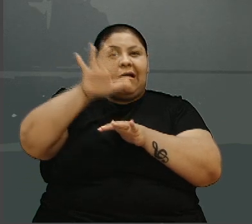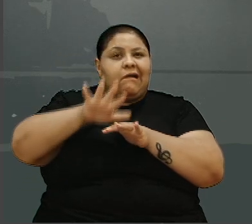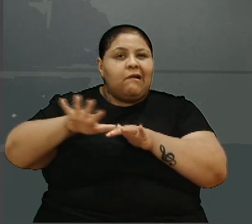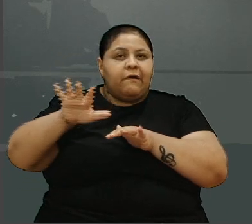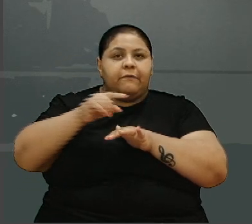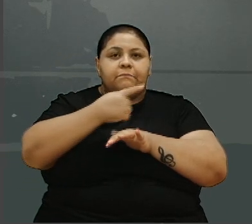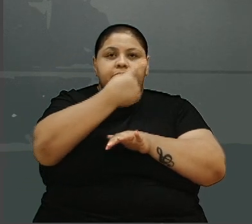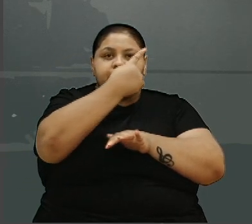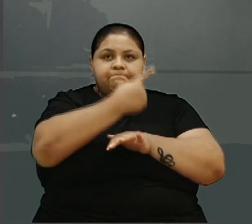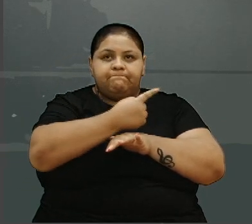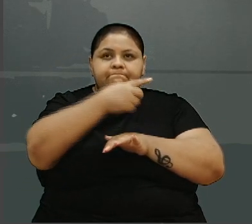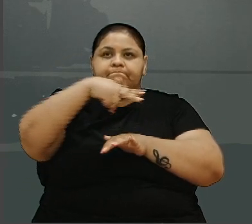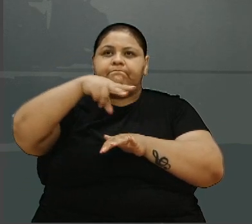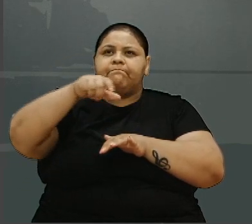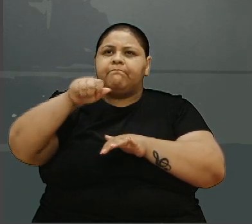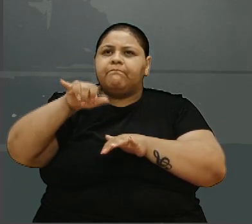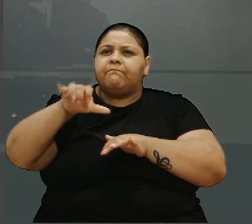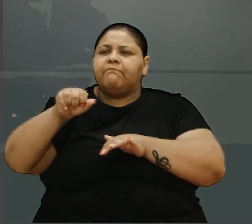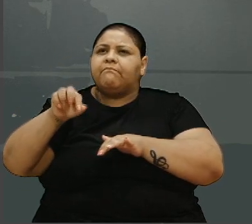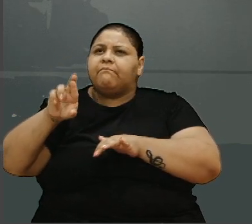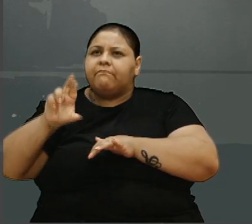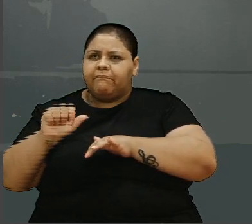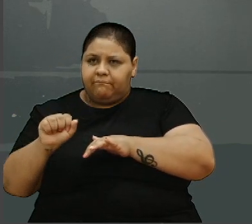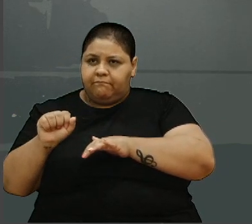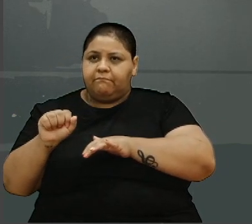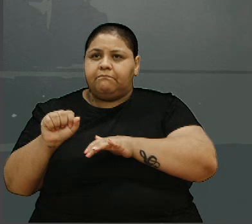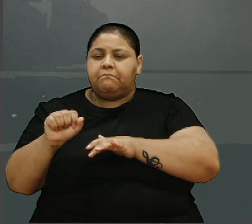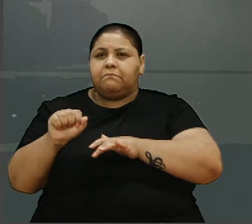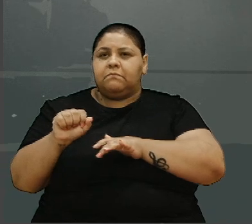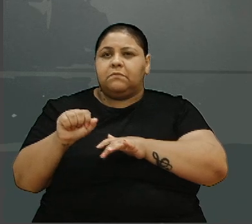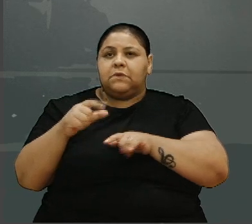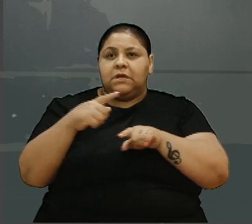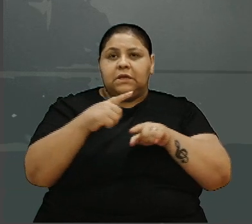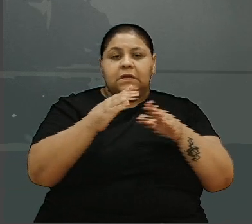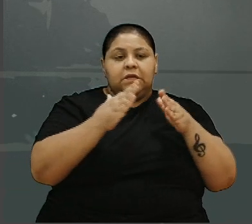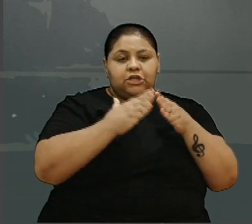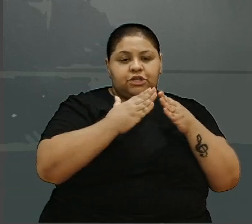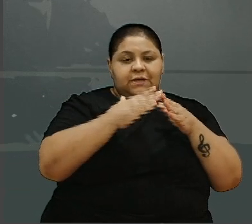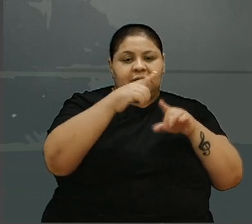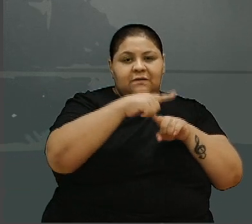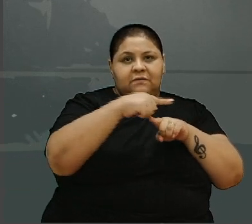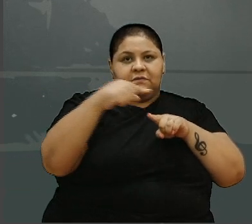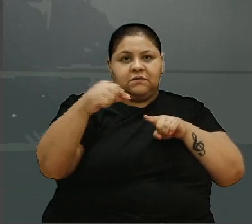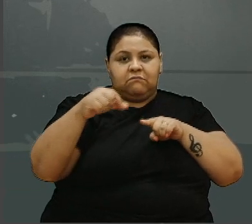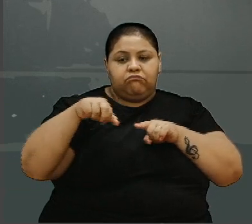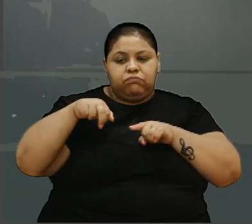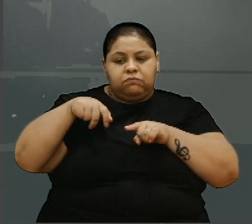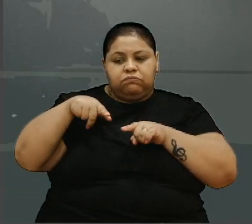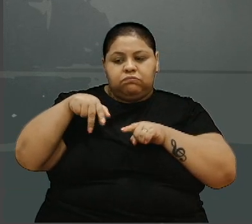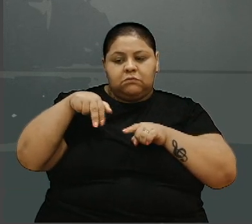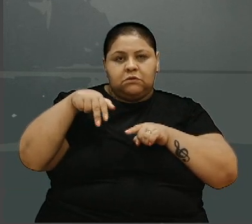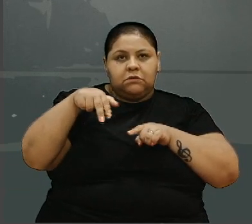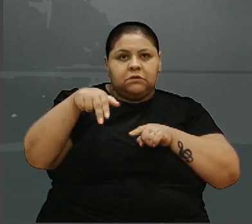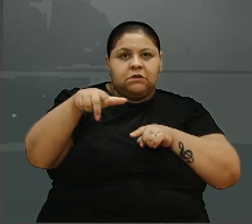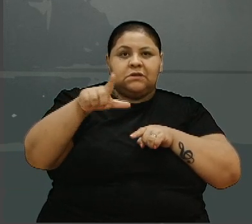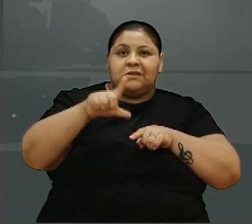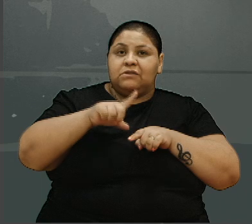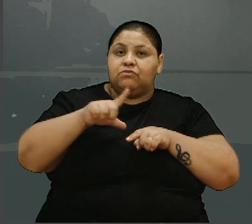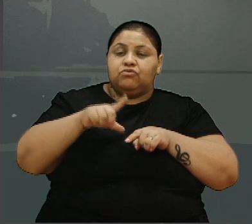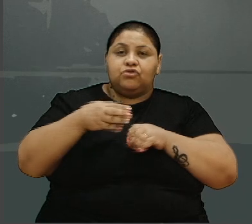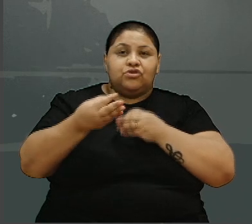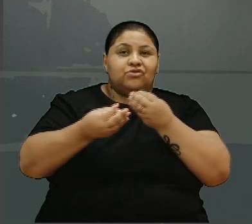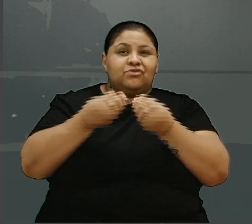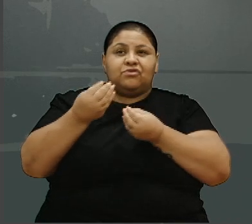Nayara, ela saiu de casa a pé, porque não tinha